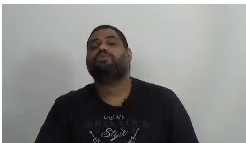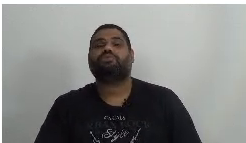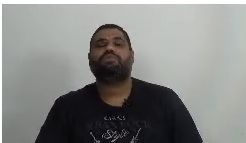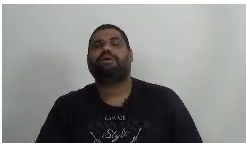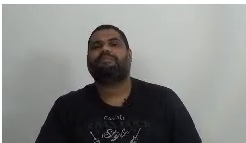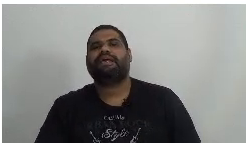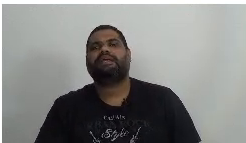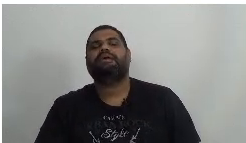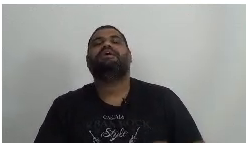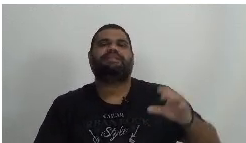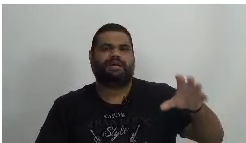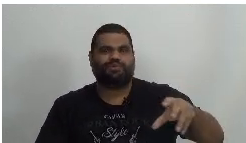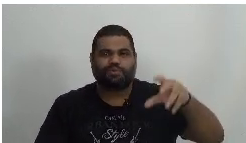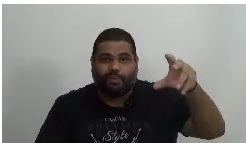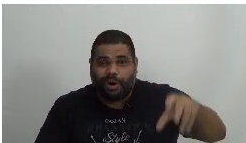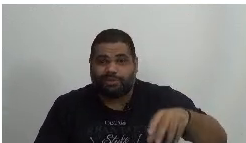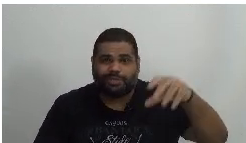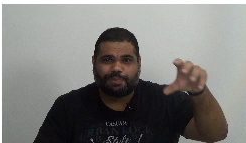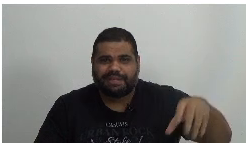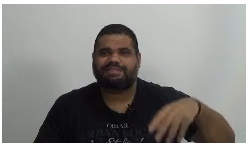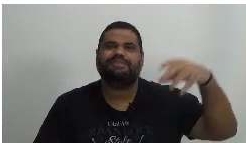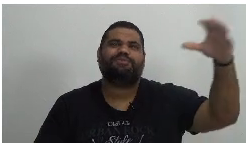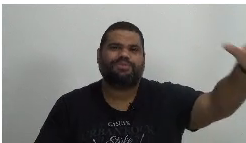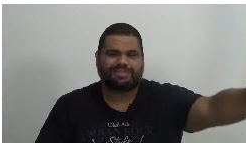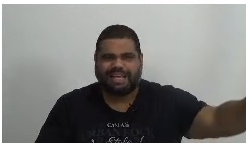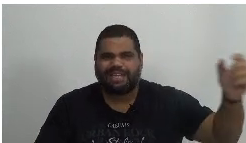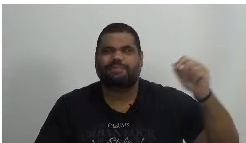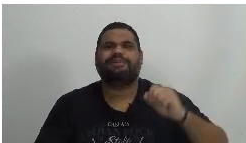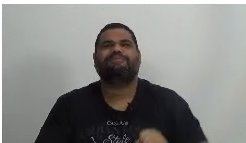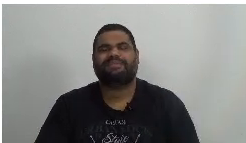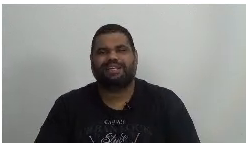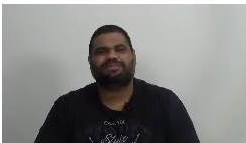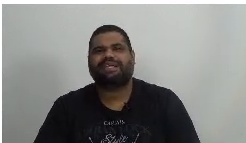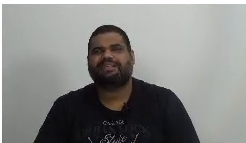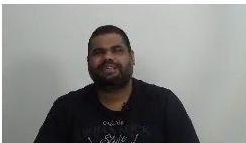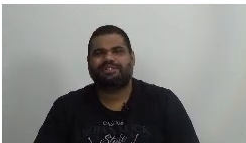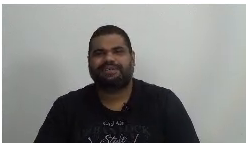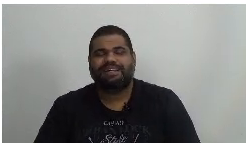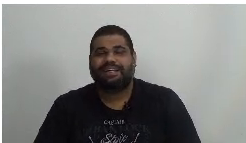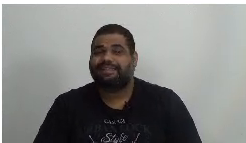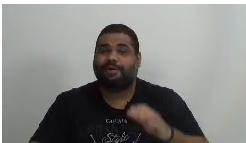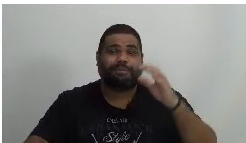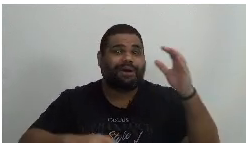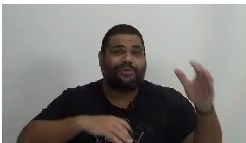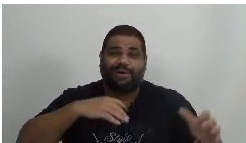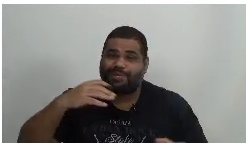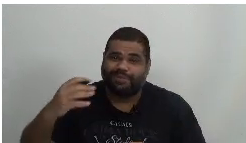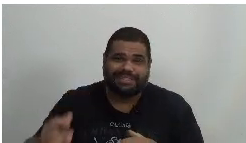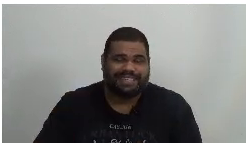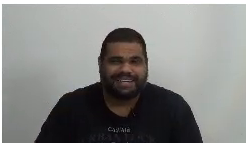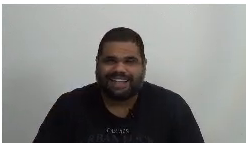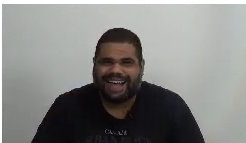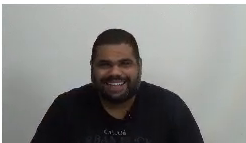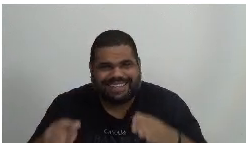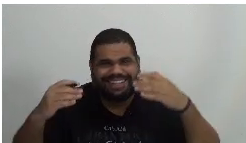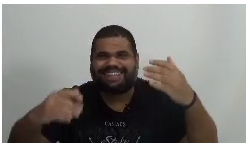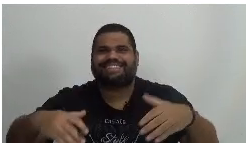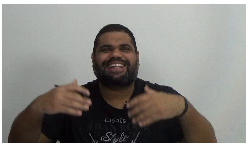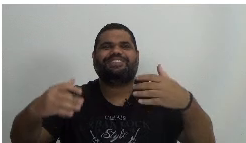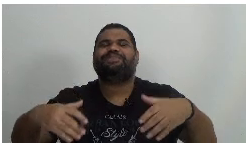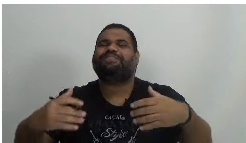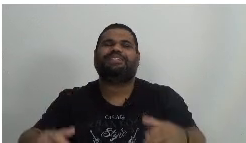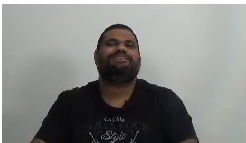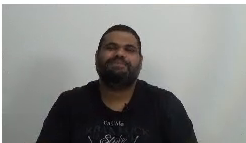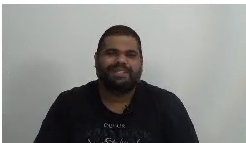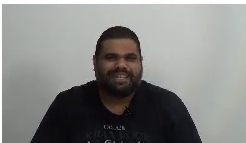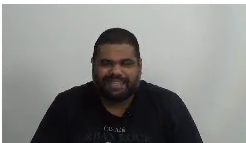fazer o concurso do DPEM. Temos um módulo específico do SESP dentro da tríade. Então, para onde você andar, a tríade